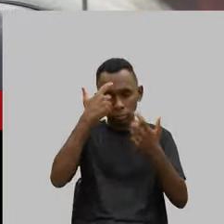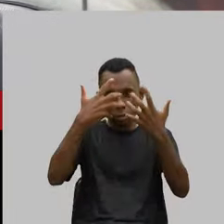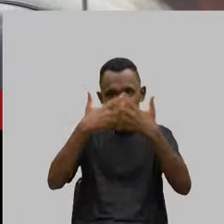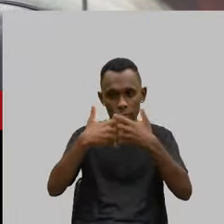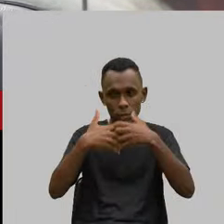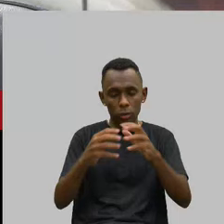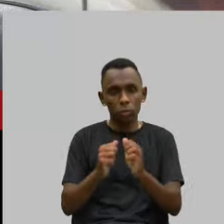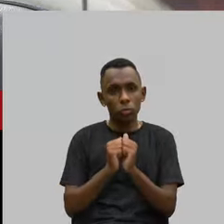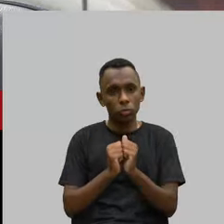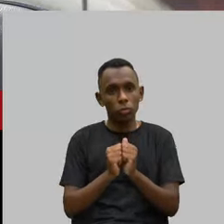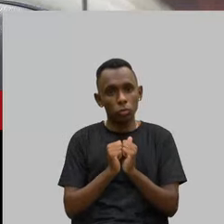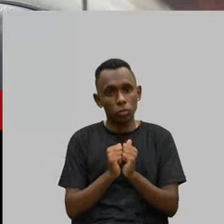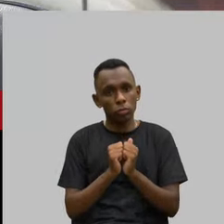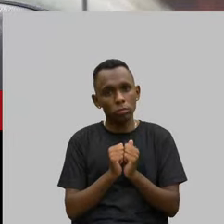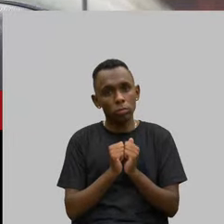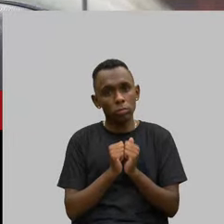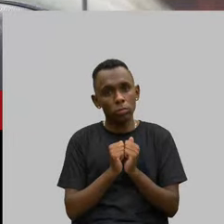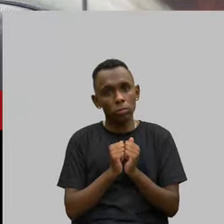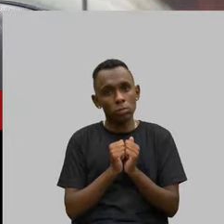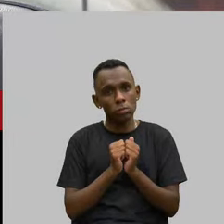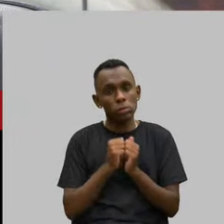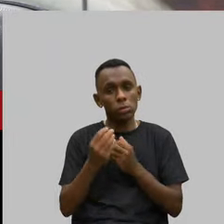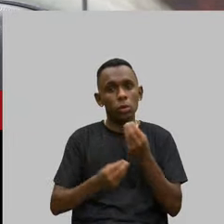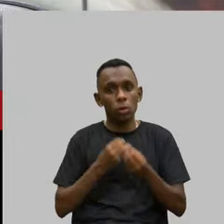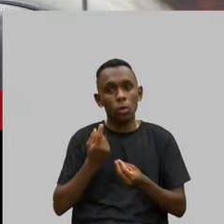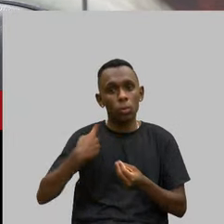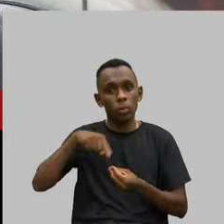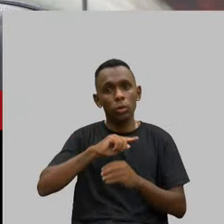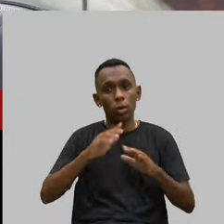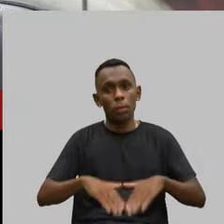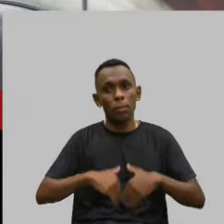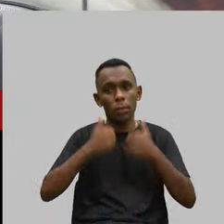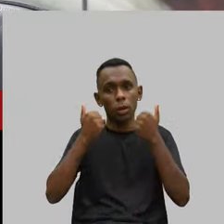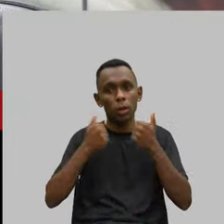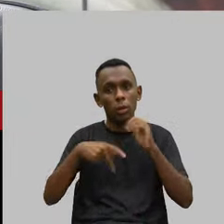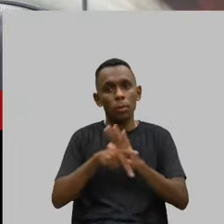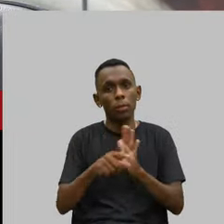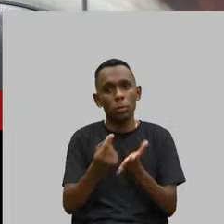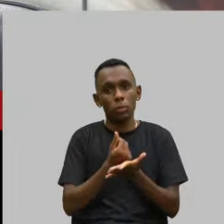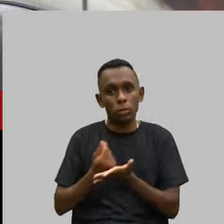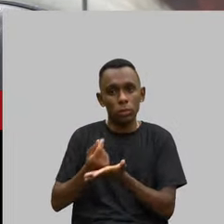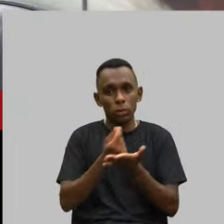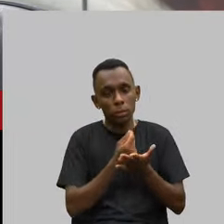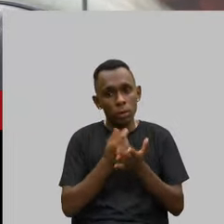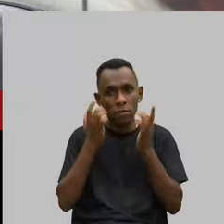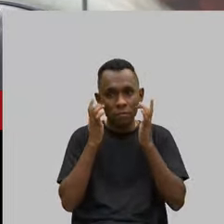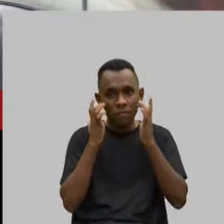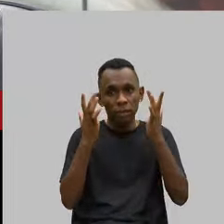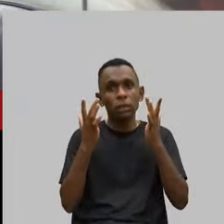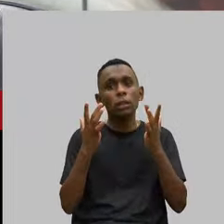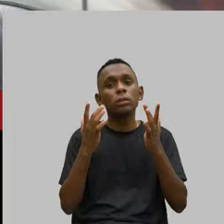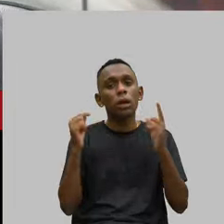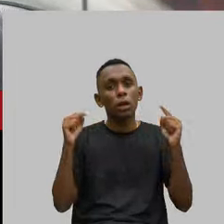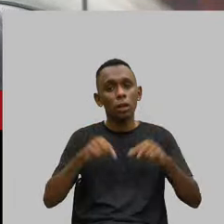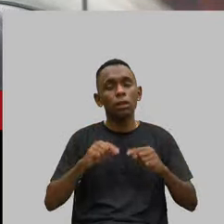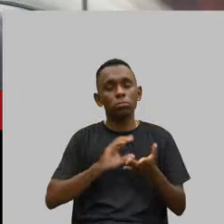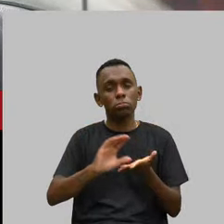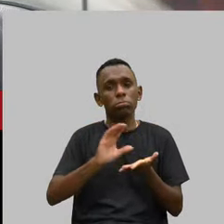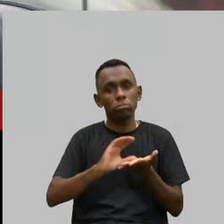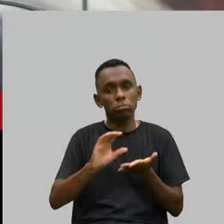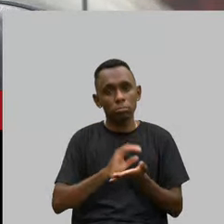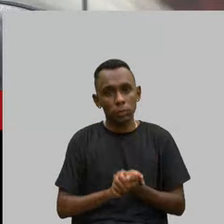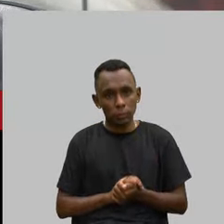eh como a gente melhorar a situação tributária para facilitar aqui investimento